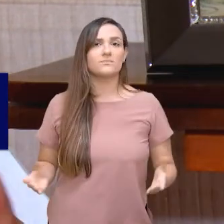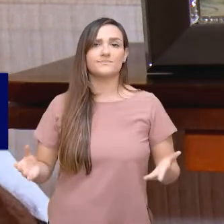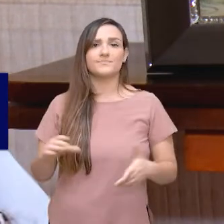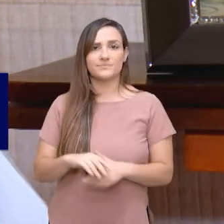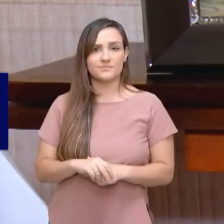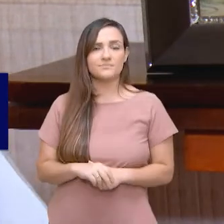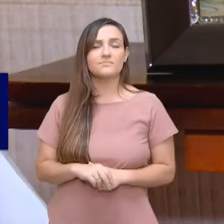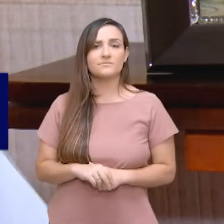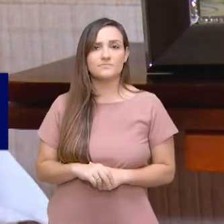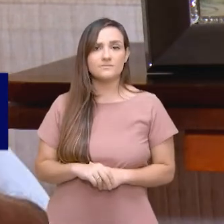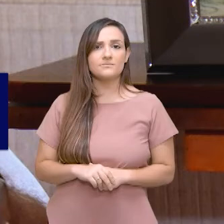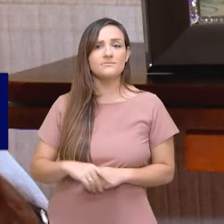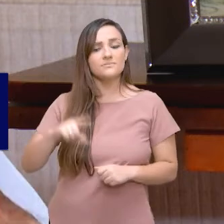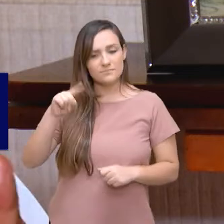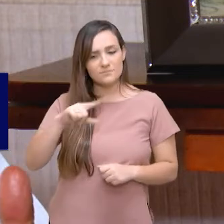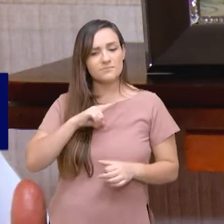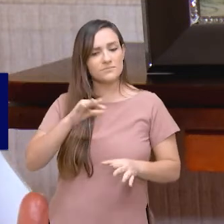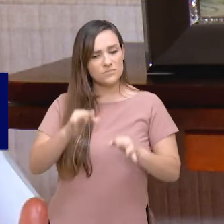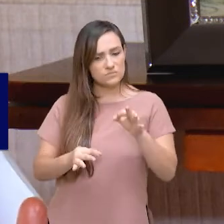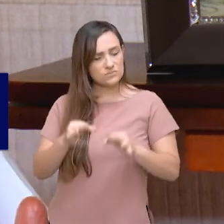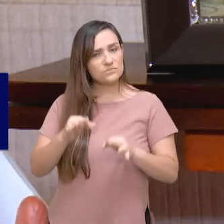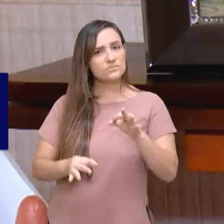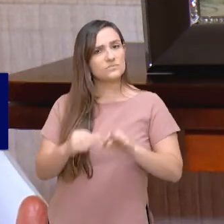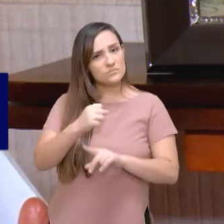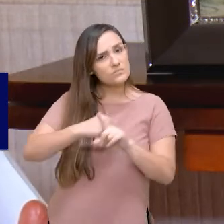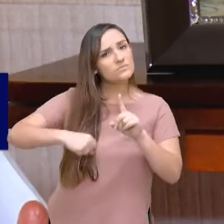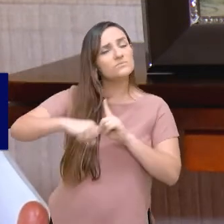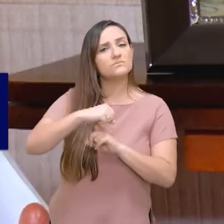é que nós tenhamos justiça social,